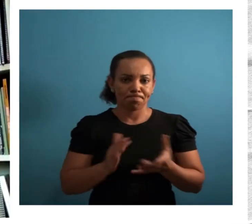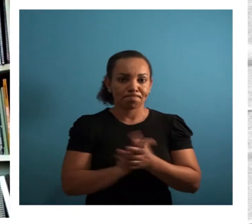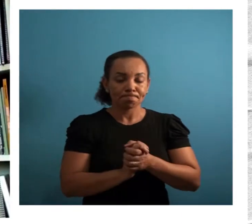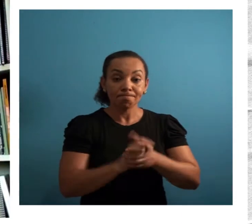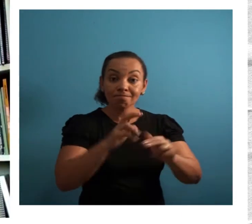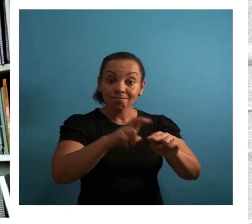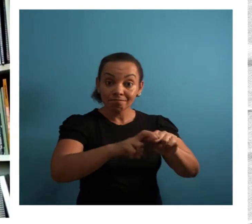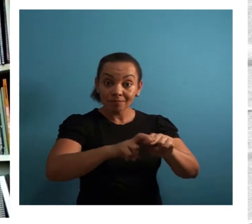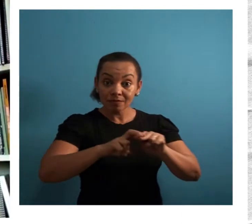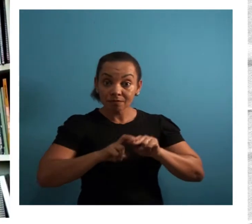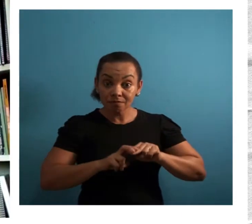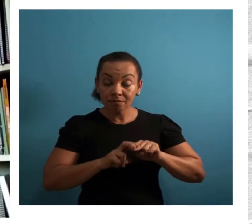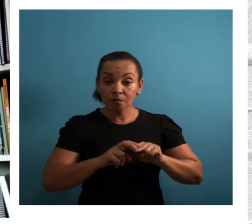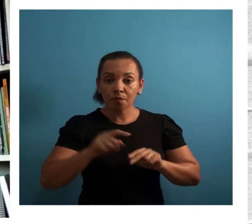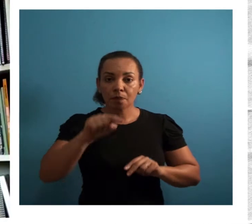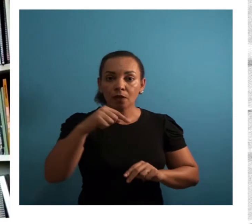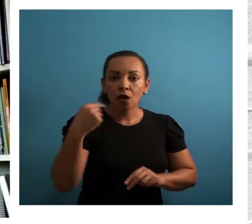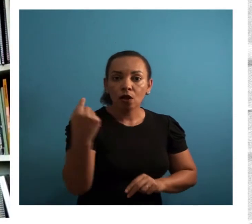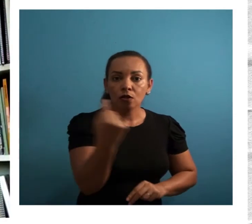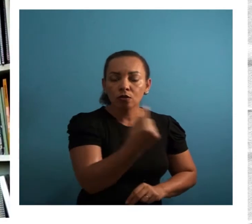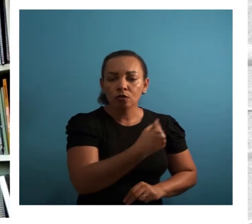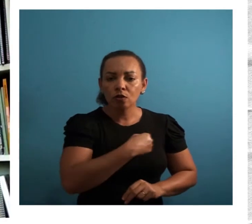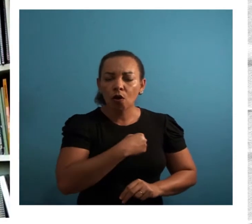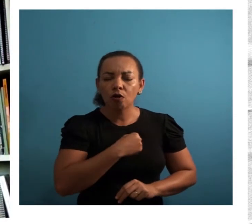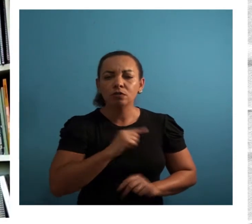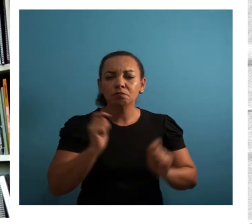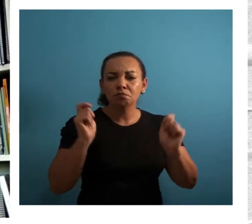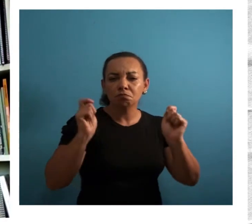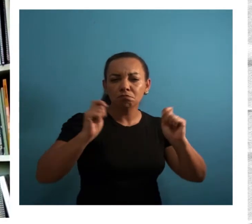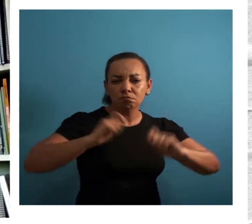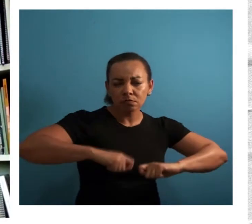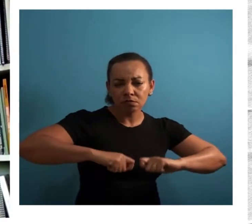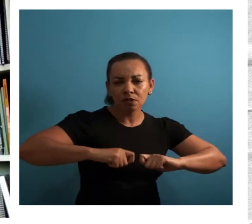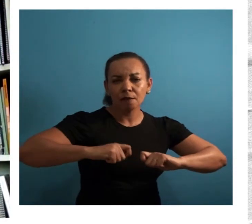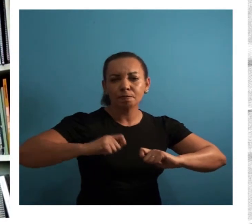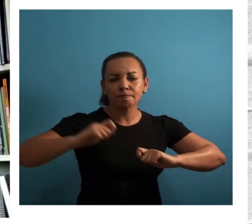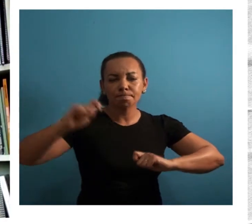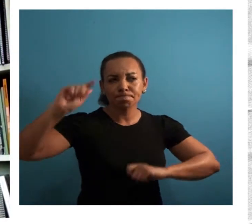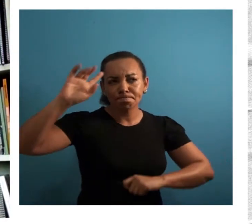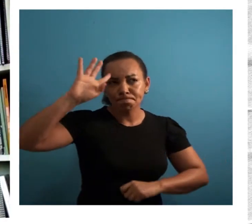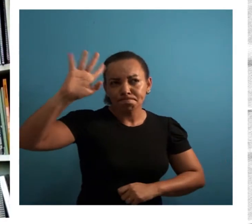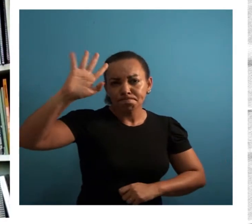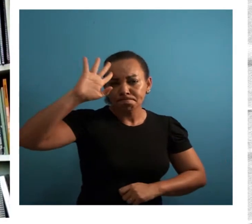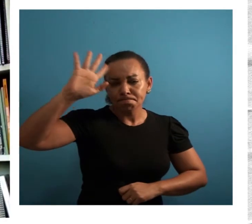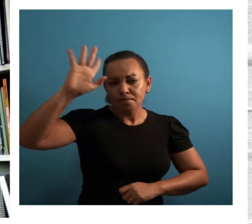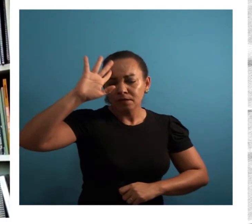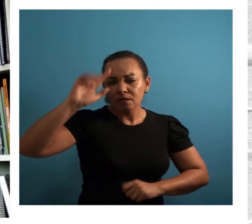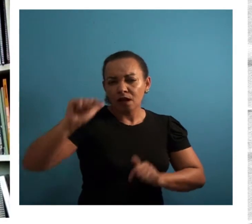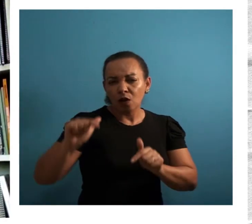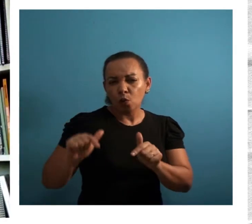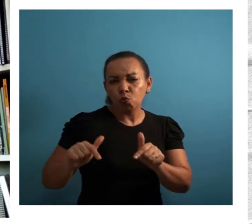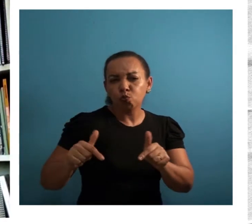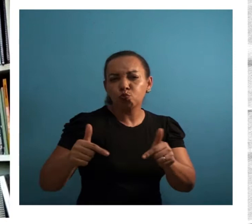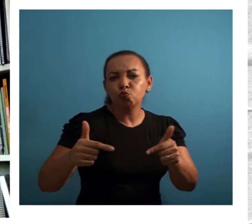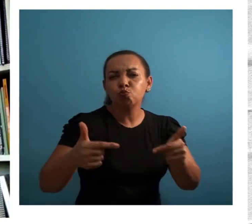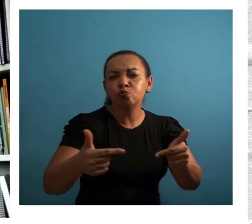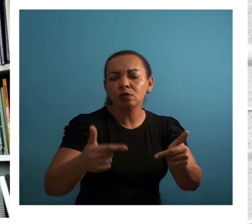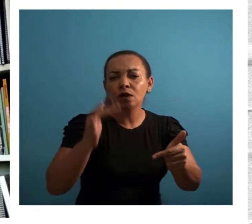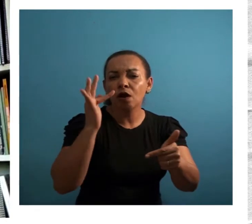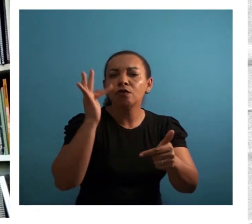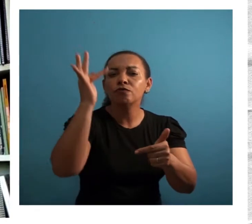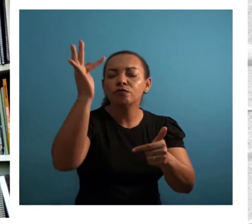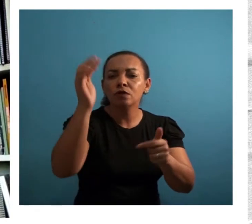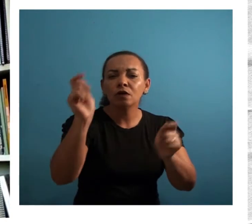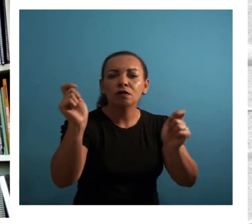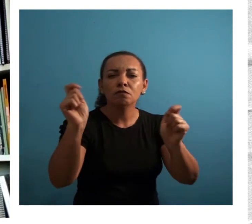isso devemos pensar que os desafios é também nos